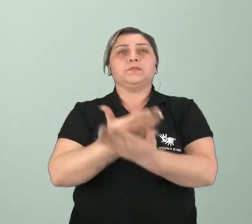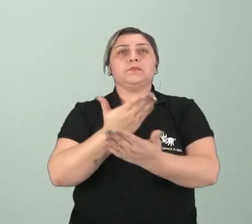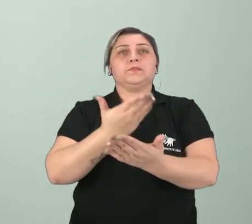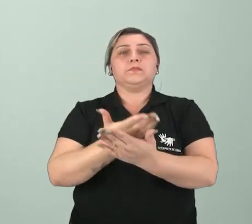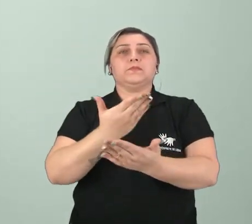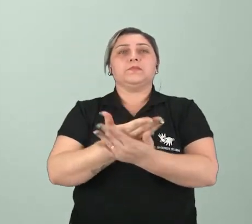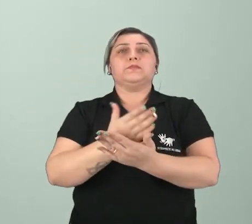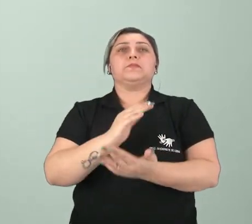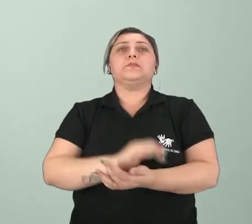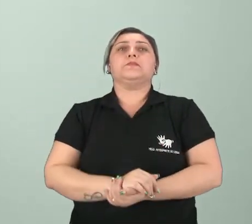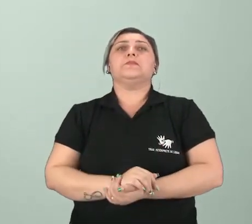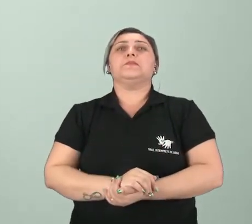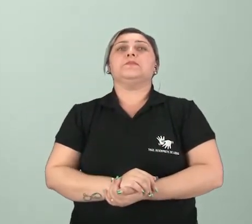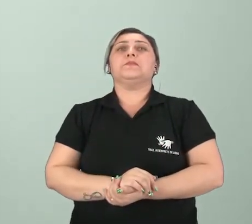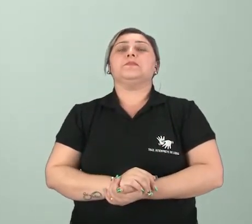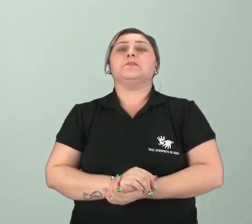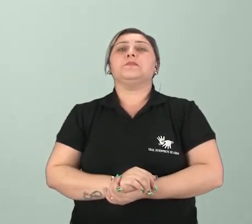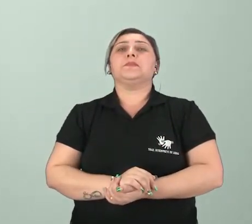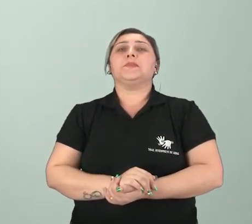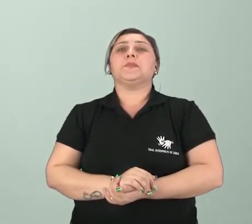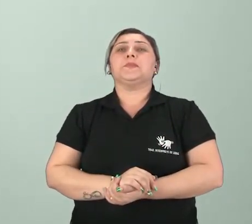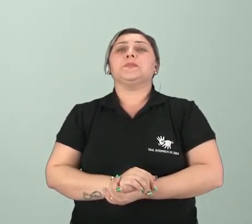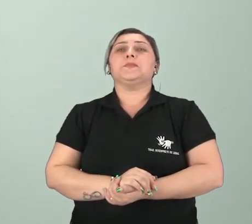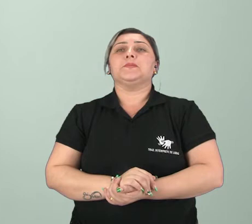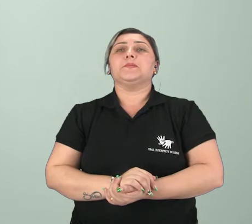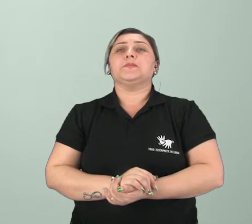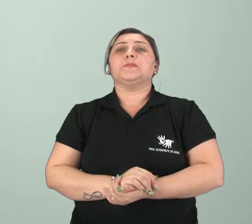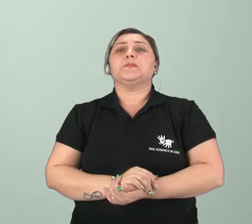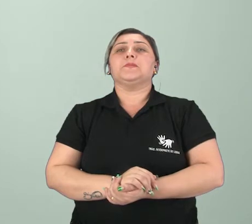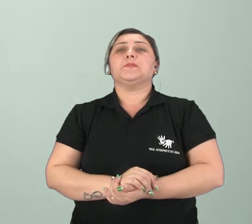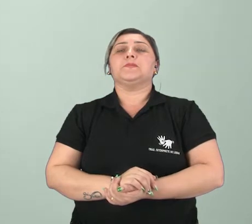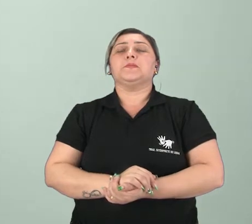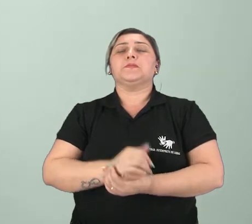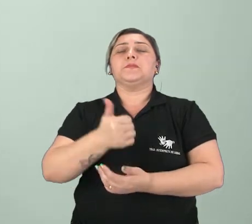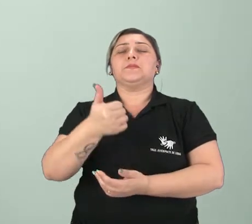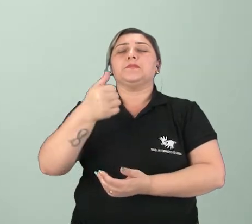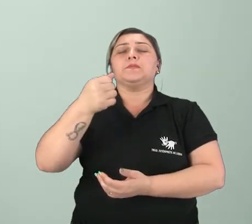sobre revoluções de caráter nacionalistas lá no ano de